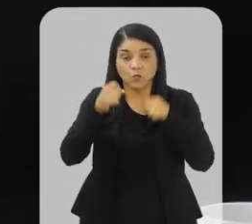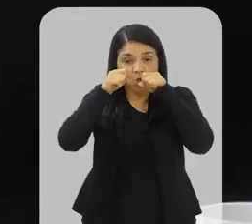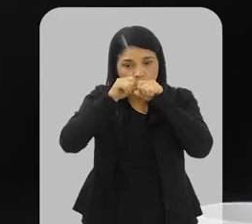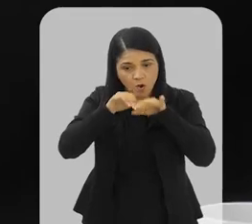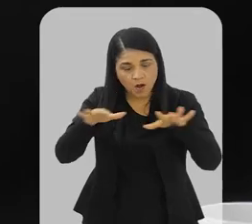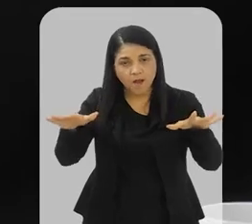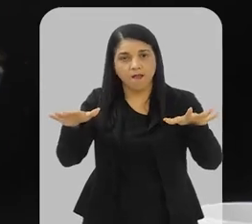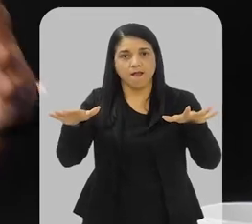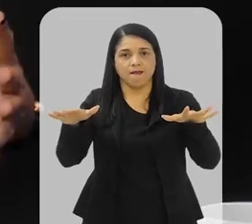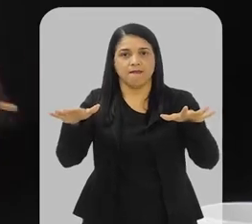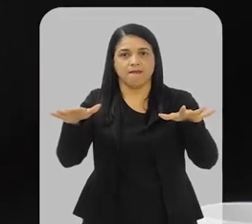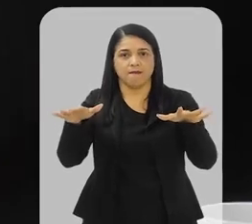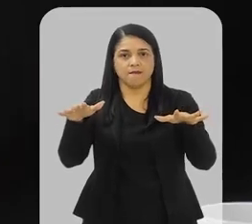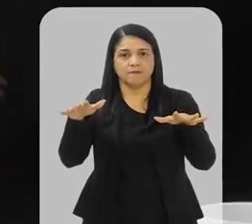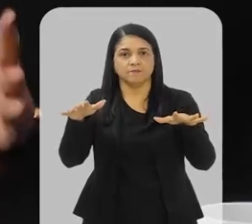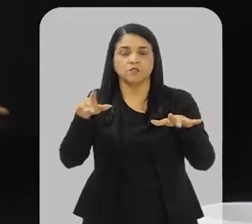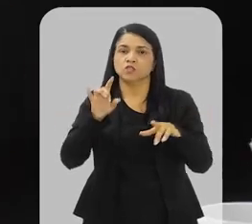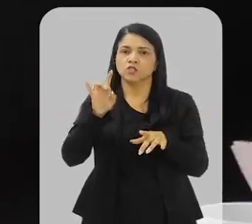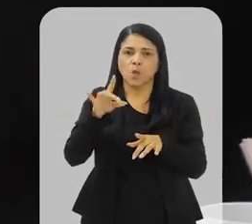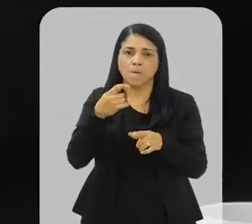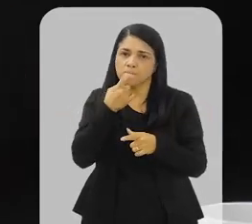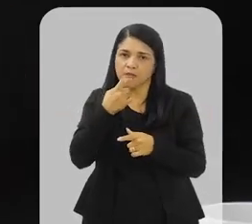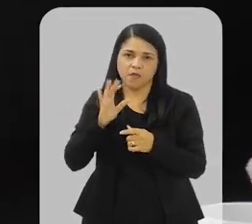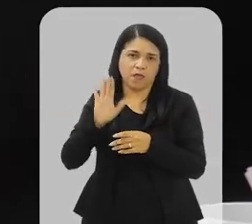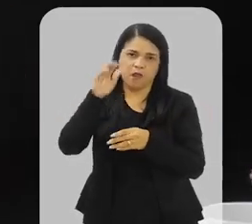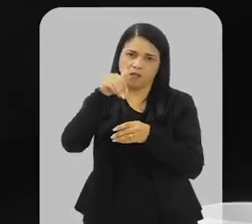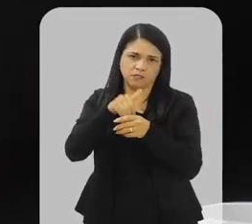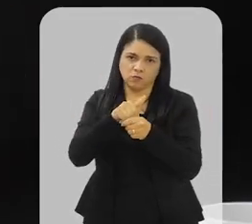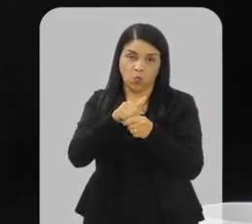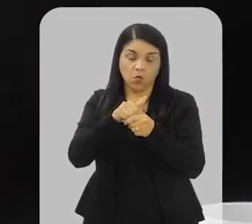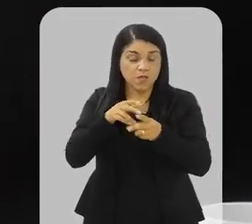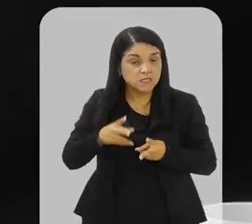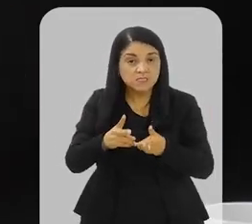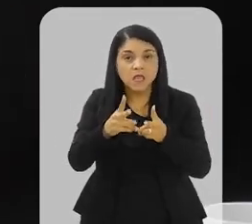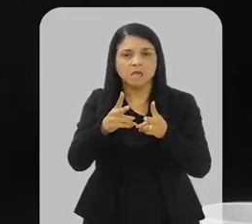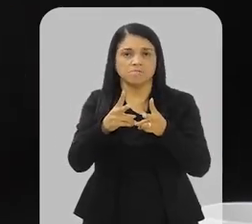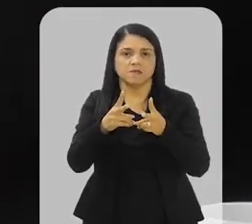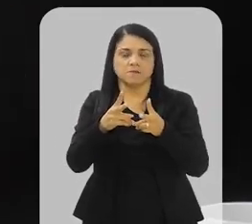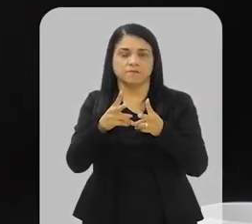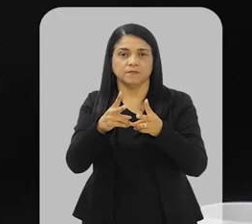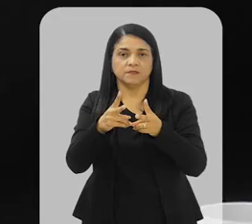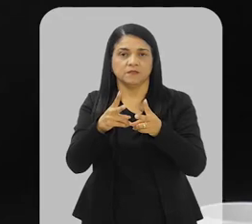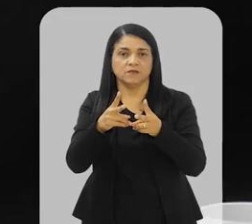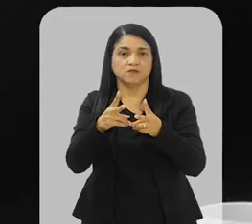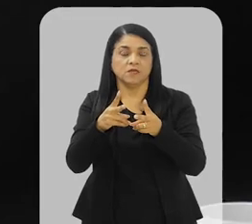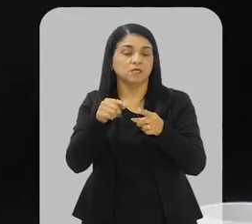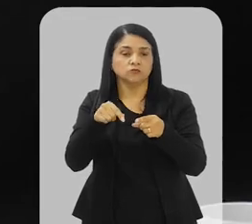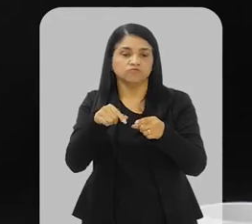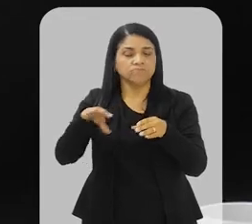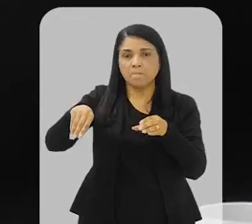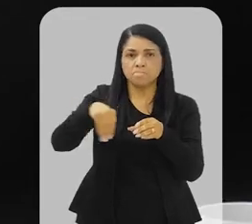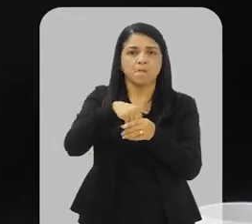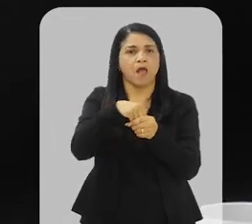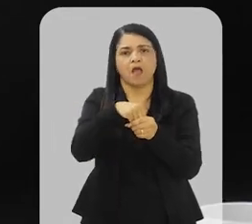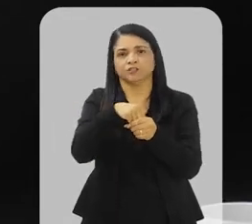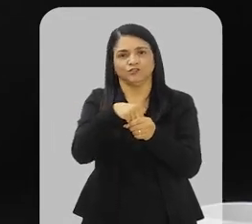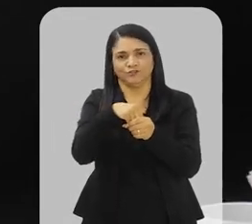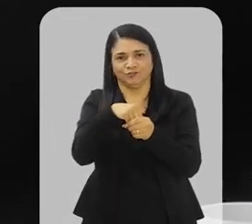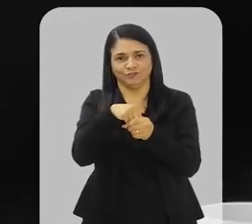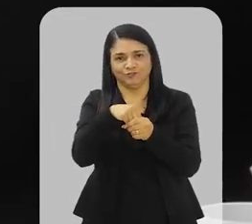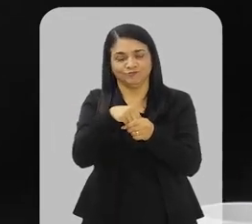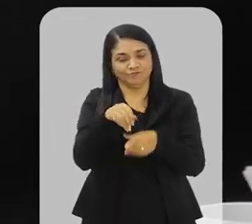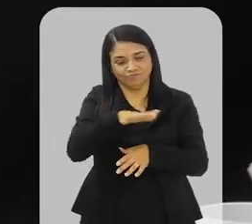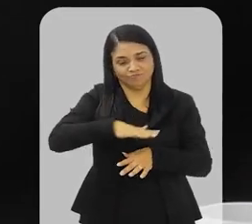precisa ter um olhar amplo sempre e não só perto de eleição porque se não perto de eleição as pessoas que não fazem parte